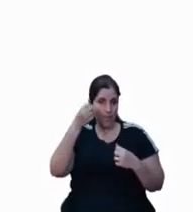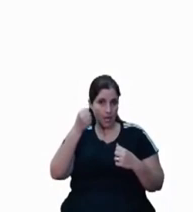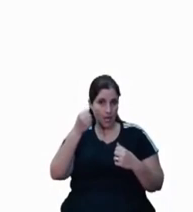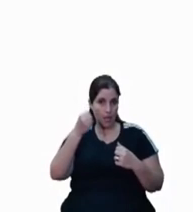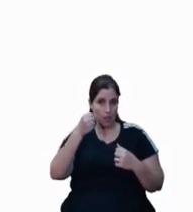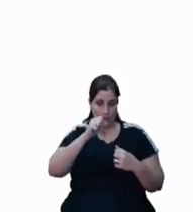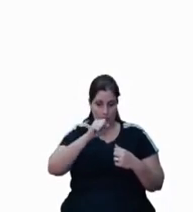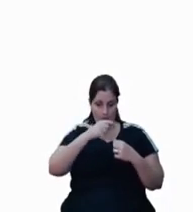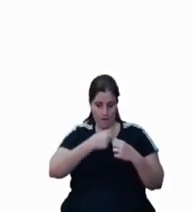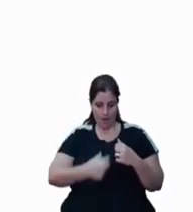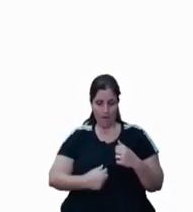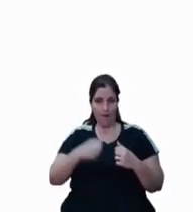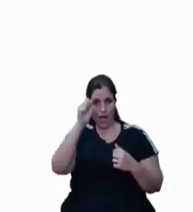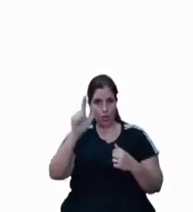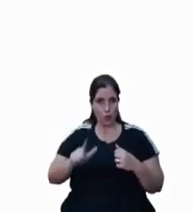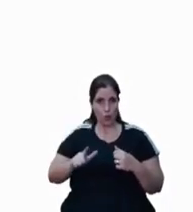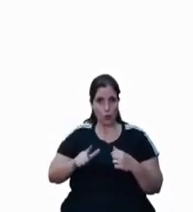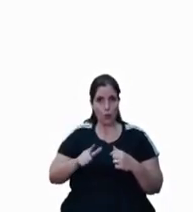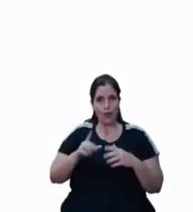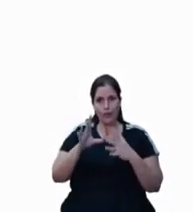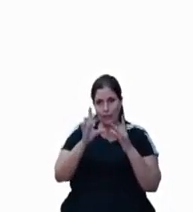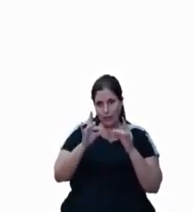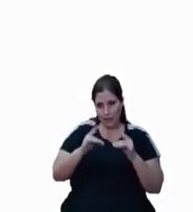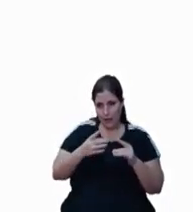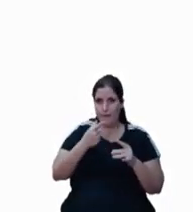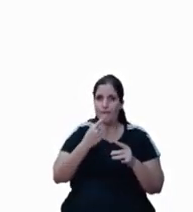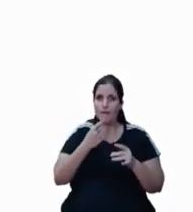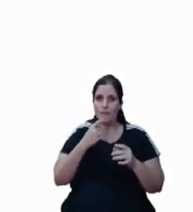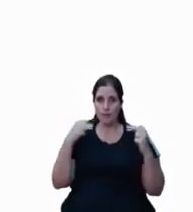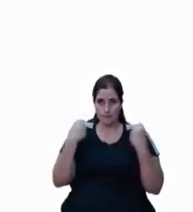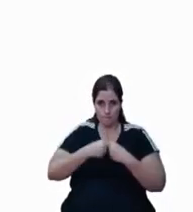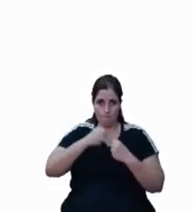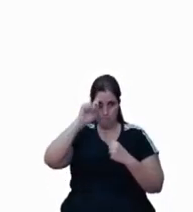com detalhes em vermelhos e paletó preto.